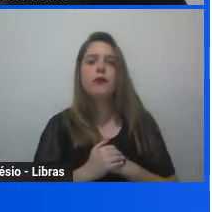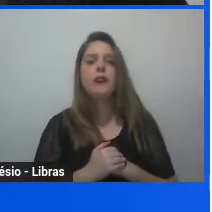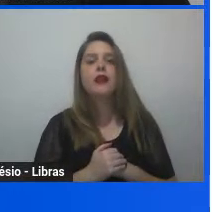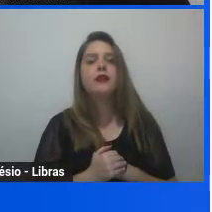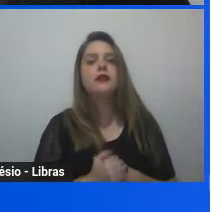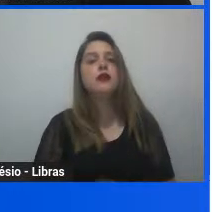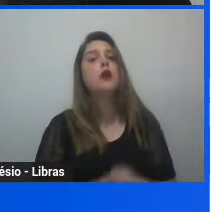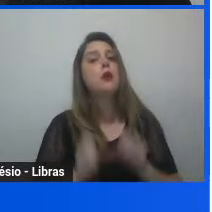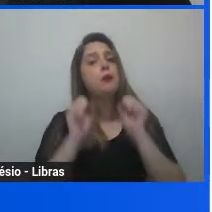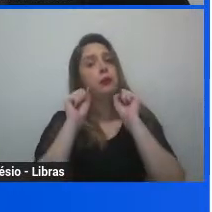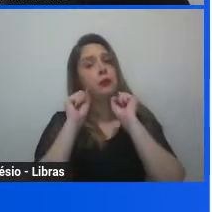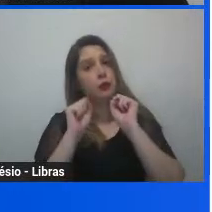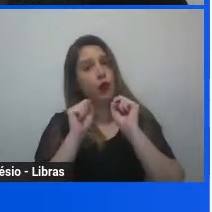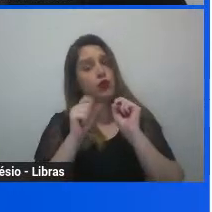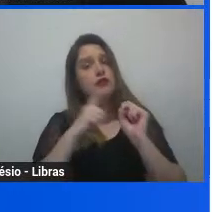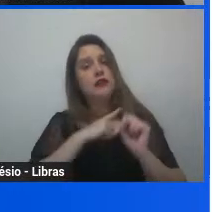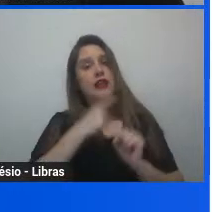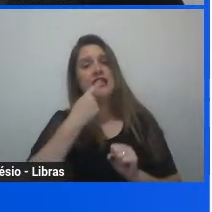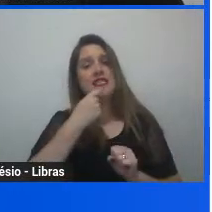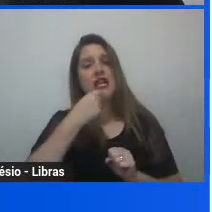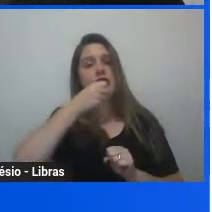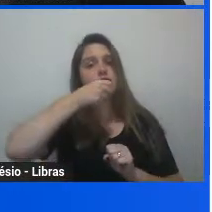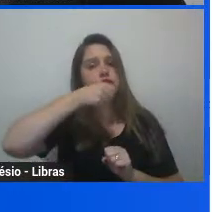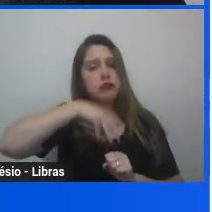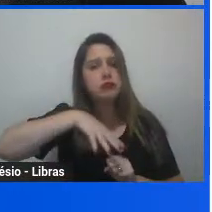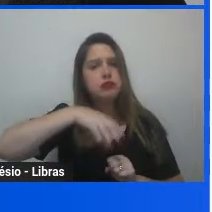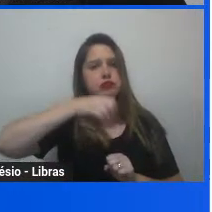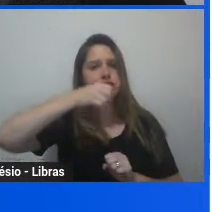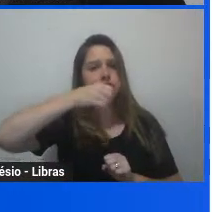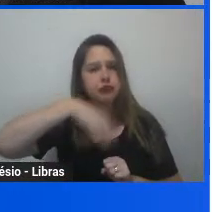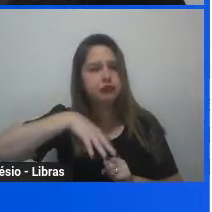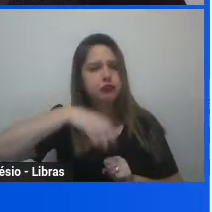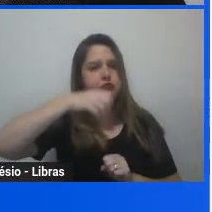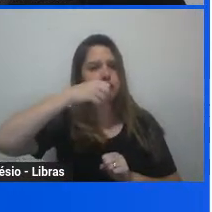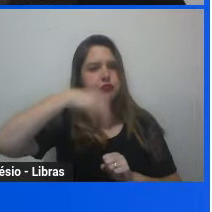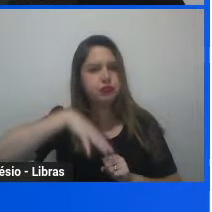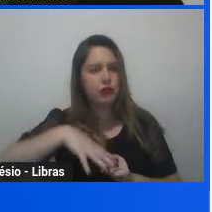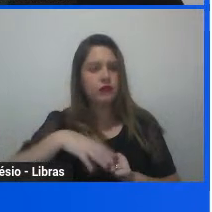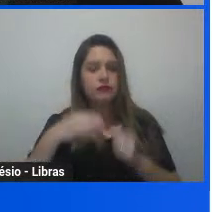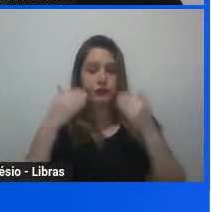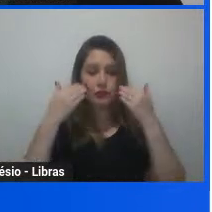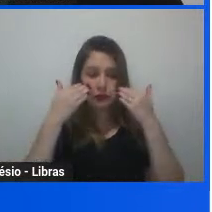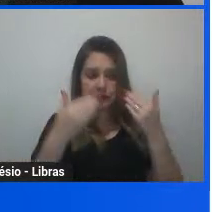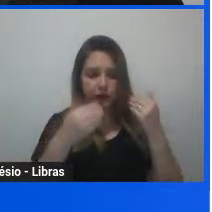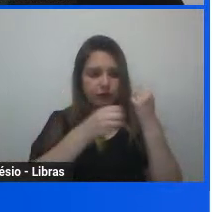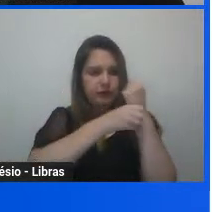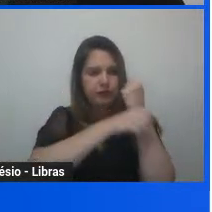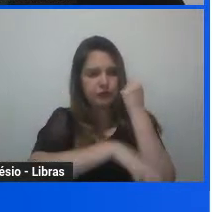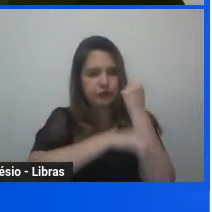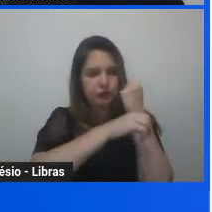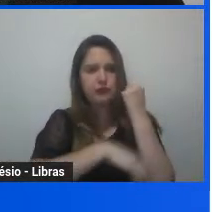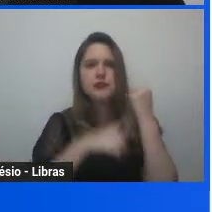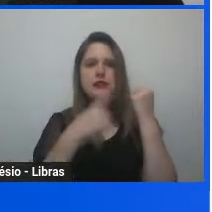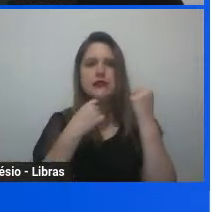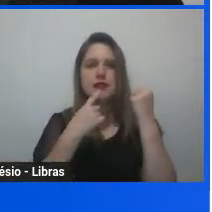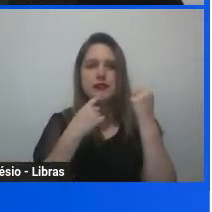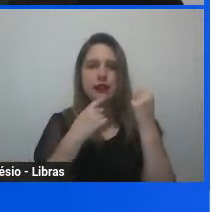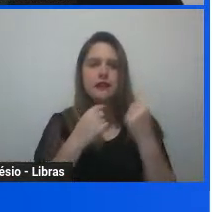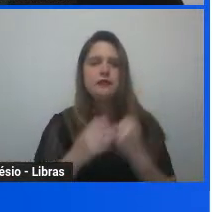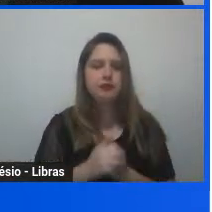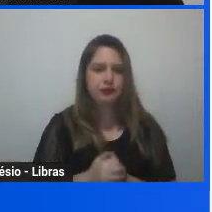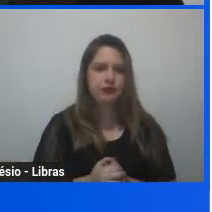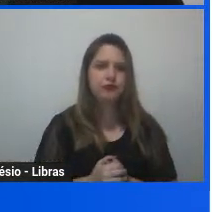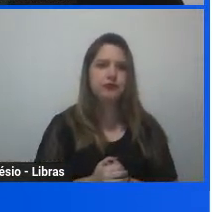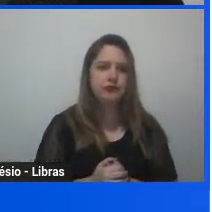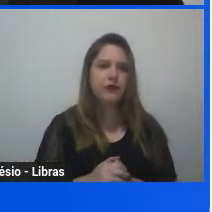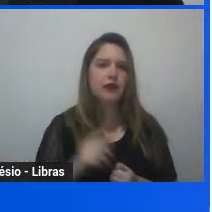haver sangramento no caso de uma fratura exposta. Veja, fratura exposta é preocupante, né? Por